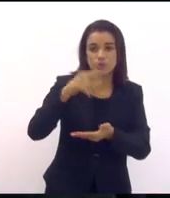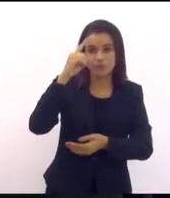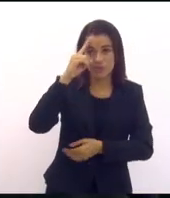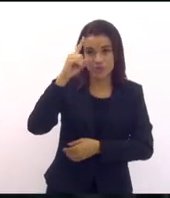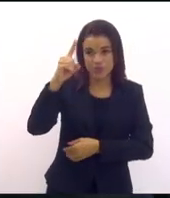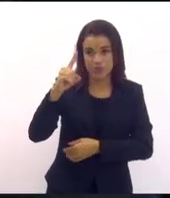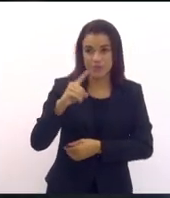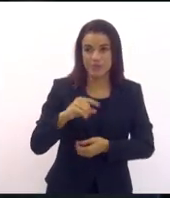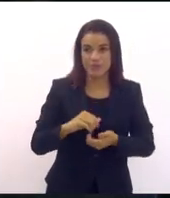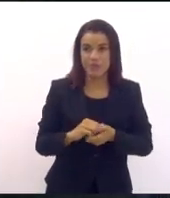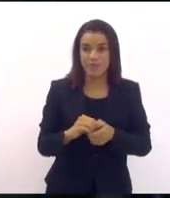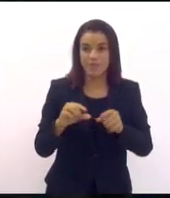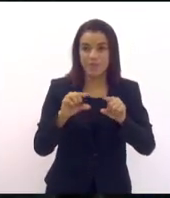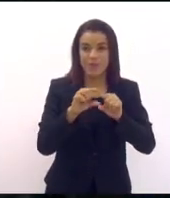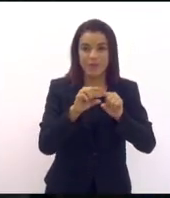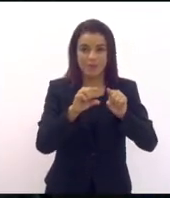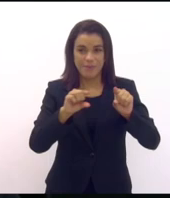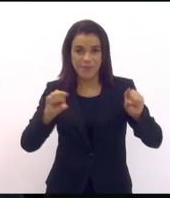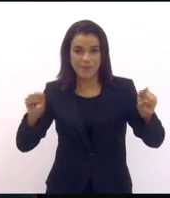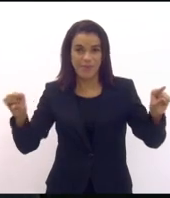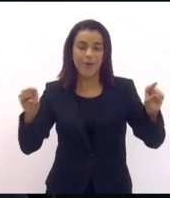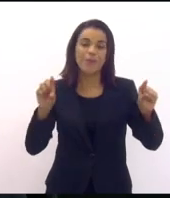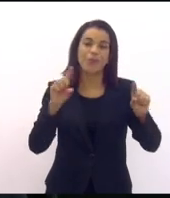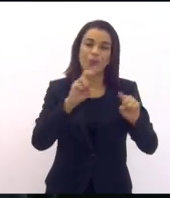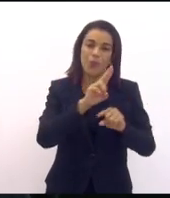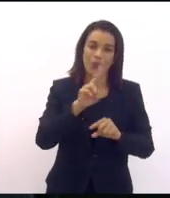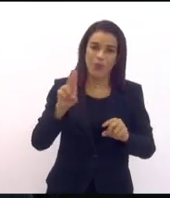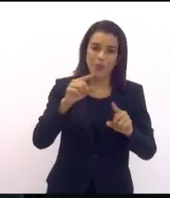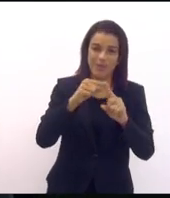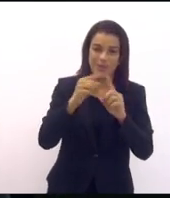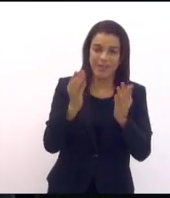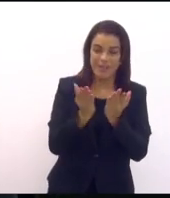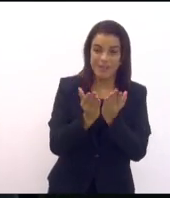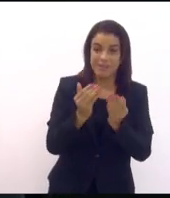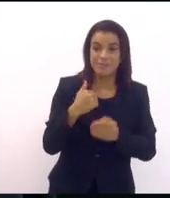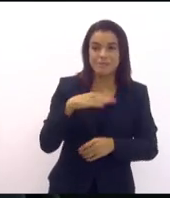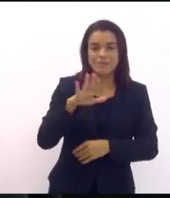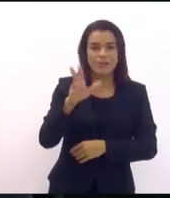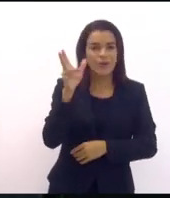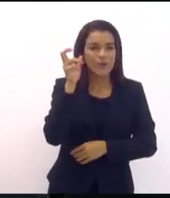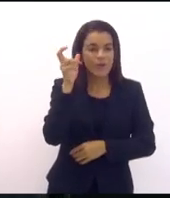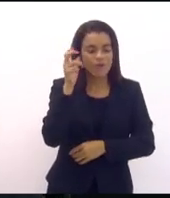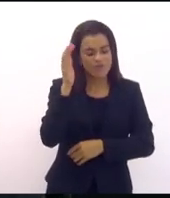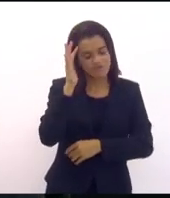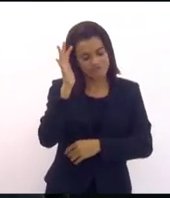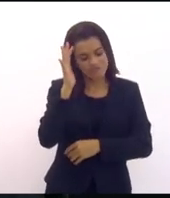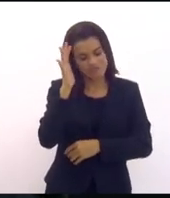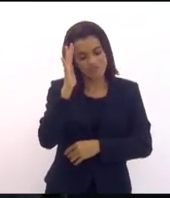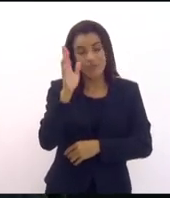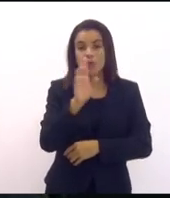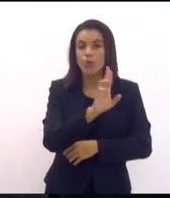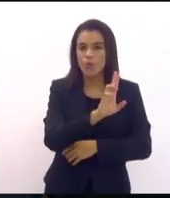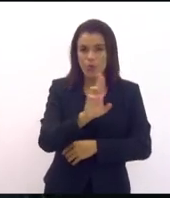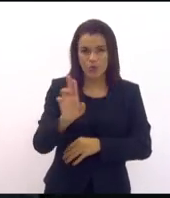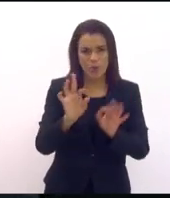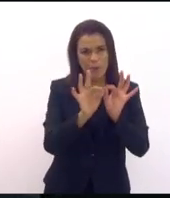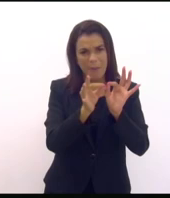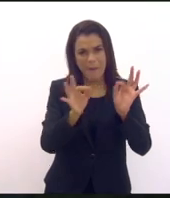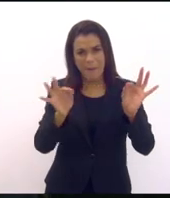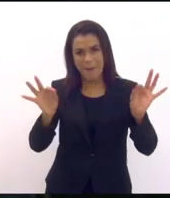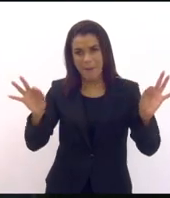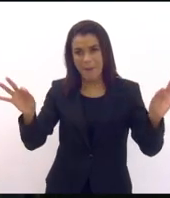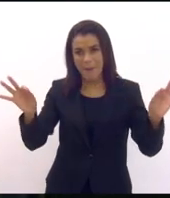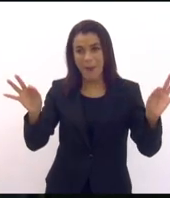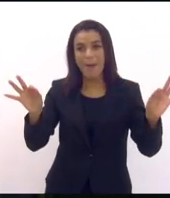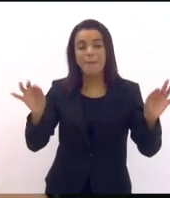é grande o nome do do carga o nome da igreja mas eu ouvi aqui uma coisa antes de falar que me fez pensar o nome é grande mas também